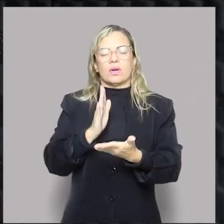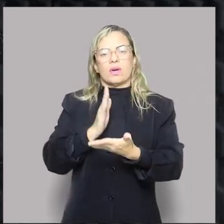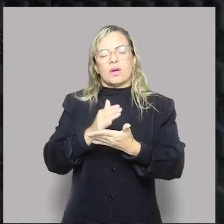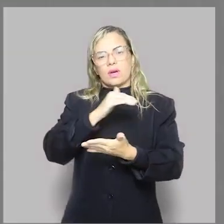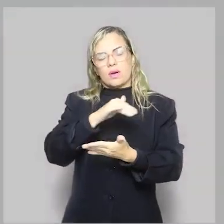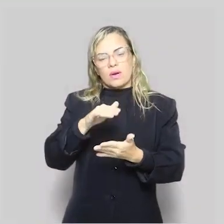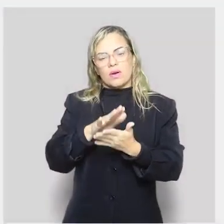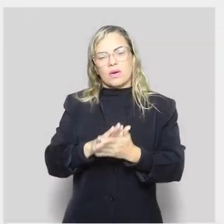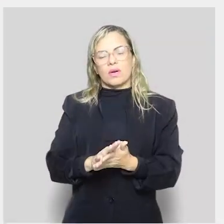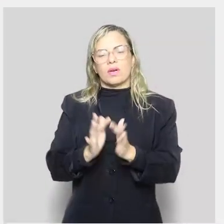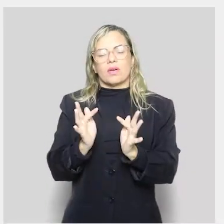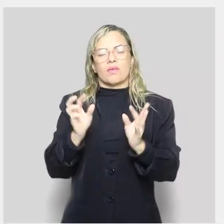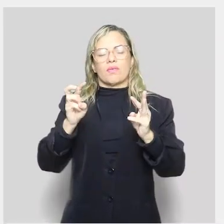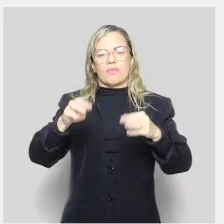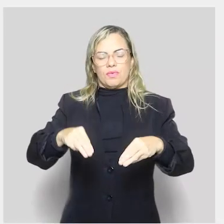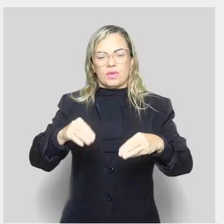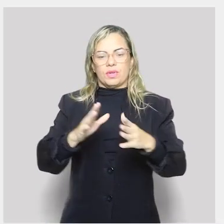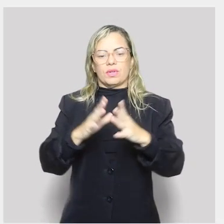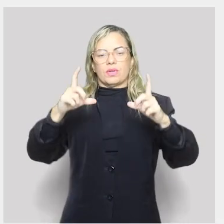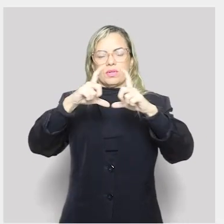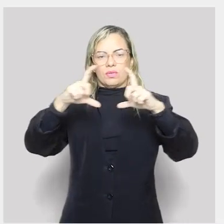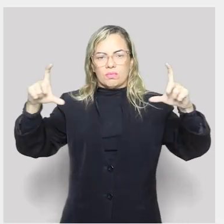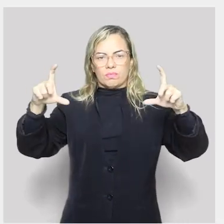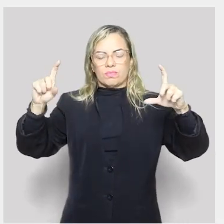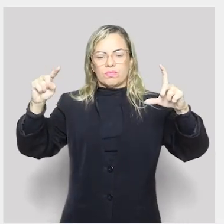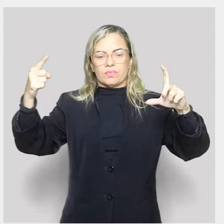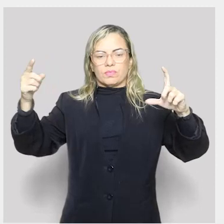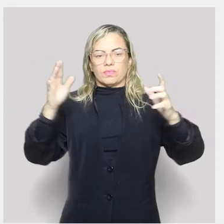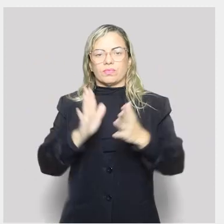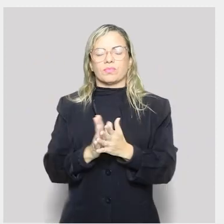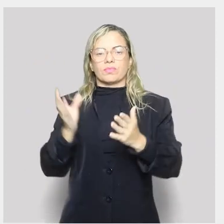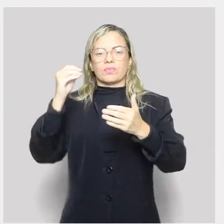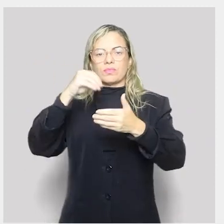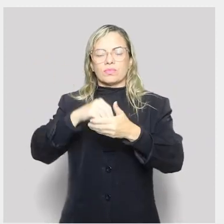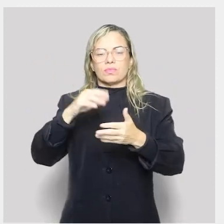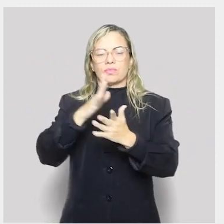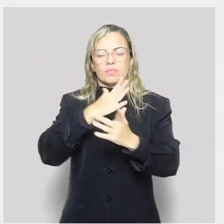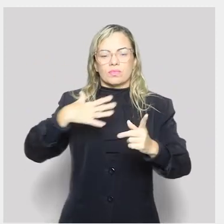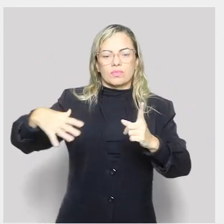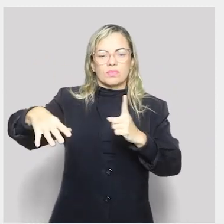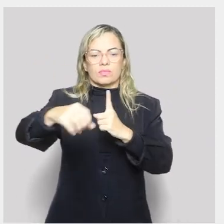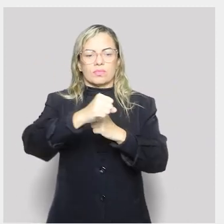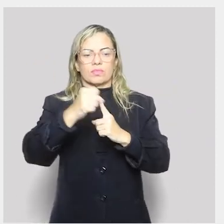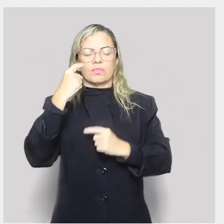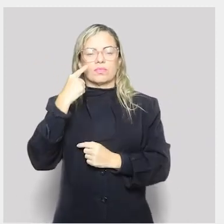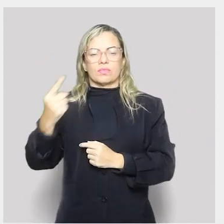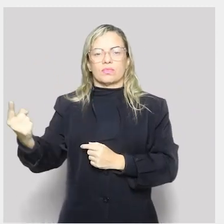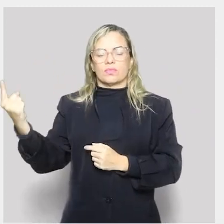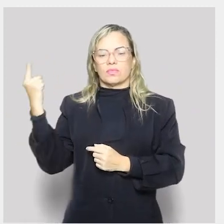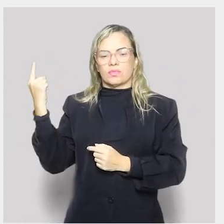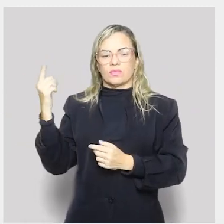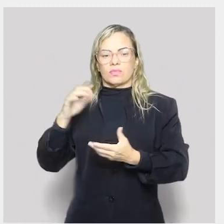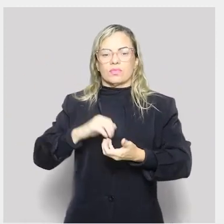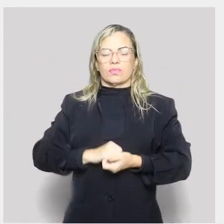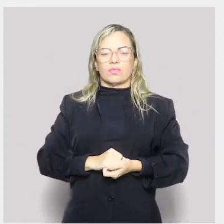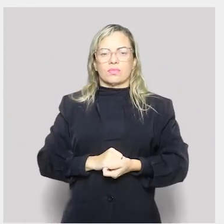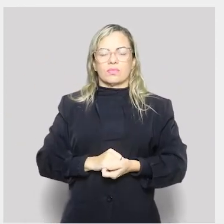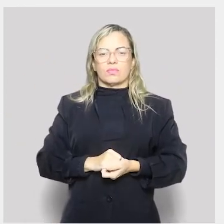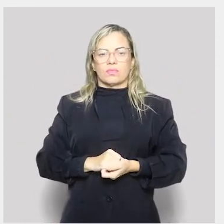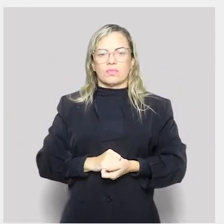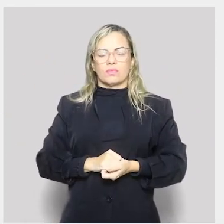os impactos, a sua argumentação vai ficar completa. E lá na estratégia, lá no critério que é cobrado pelo